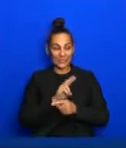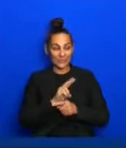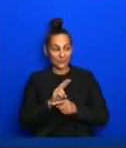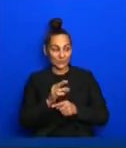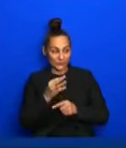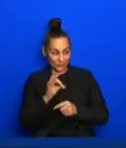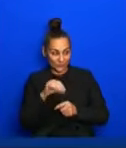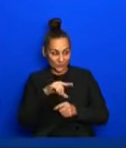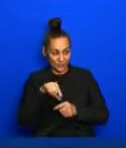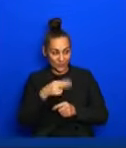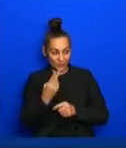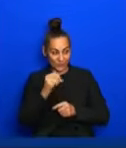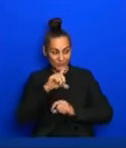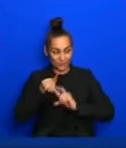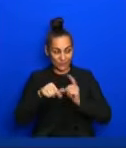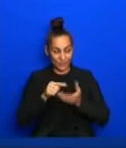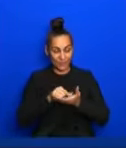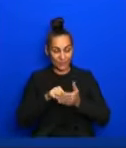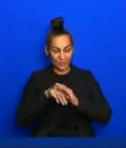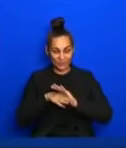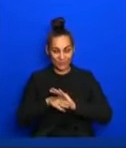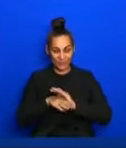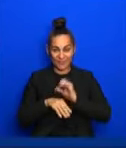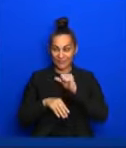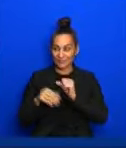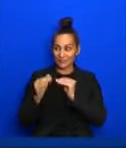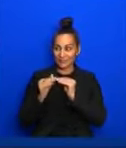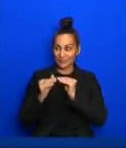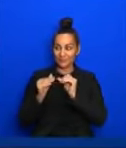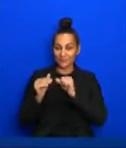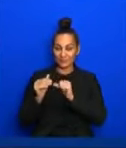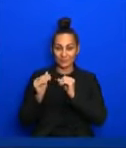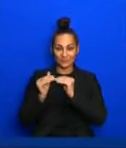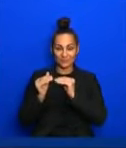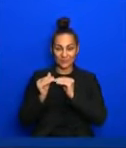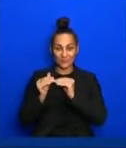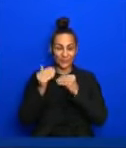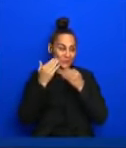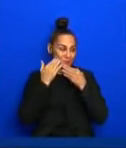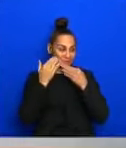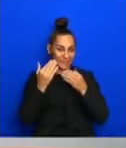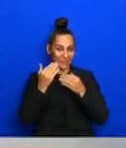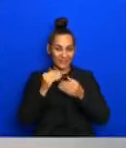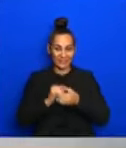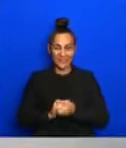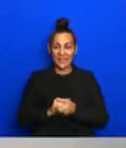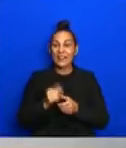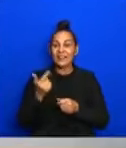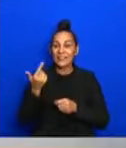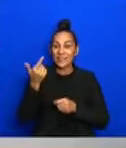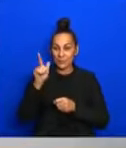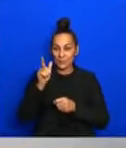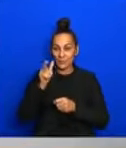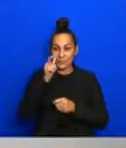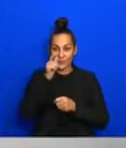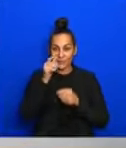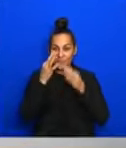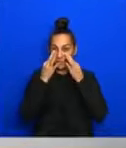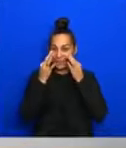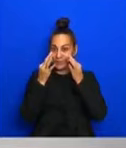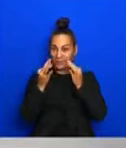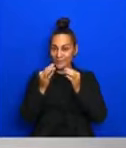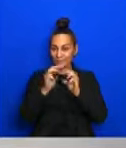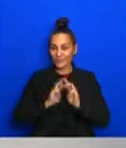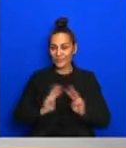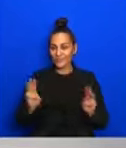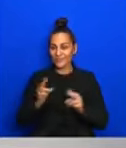Auditores, confirmam as 20 dezenas sorteadas na Lotomania? Sim, confirmo. Sim, confirmo. Obrigado. Após a apuração, fique